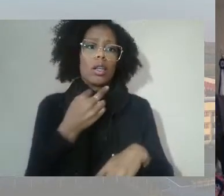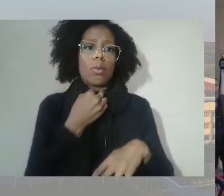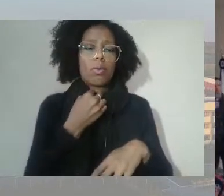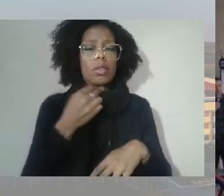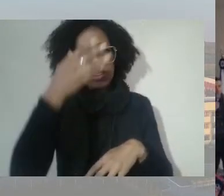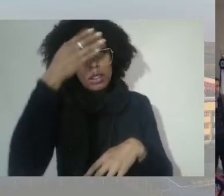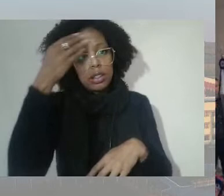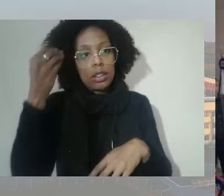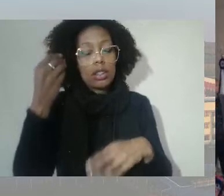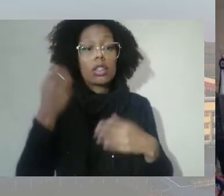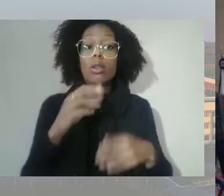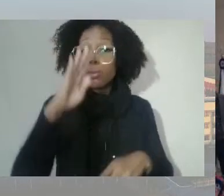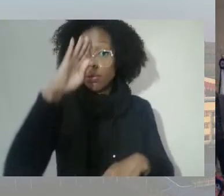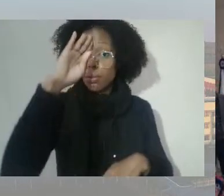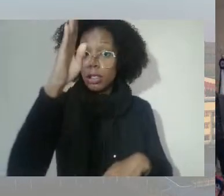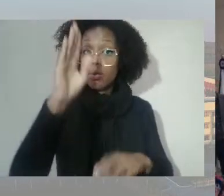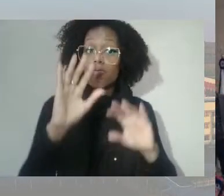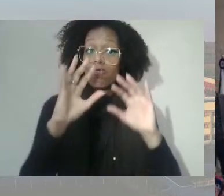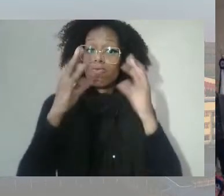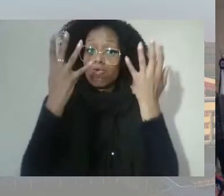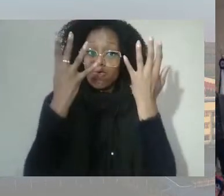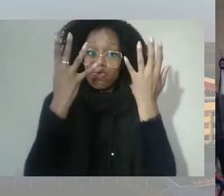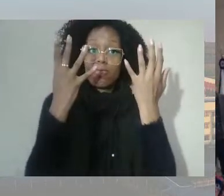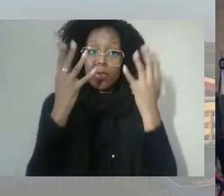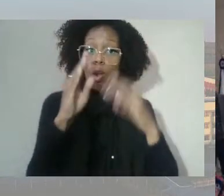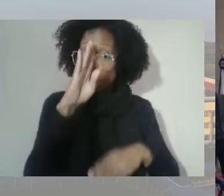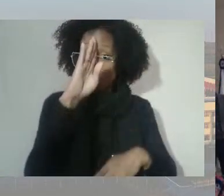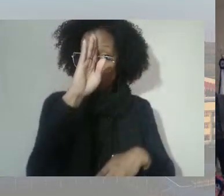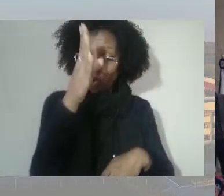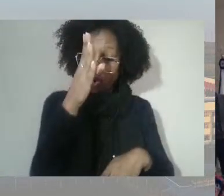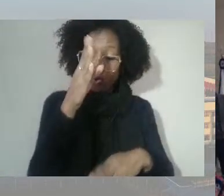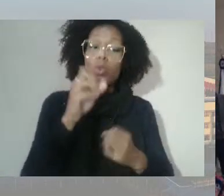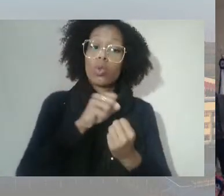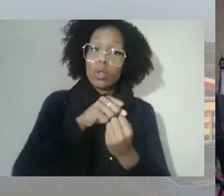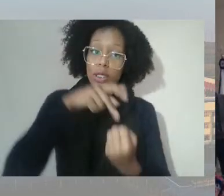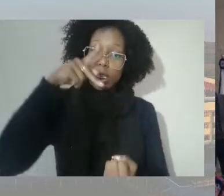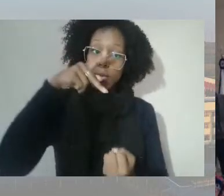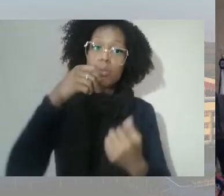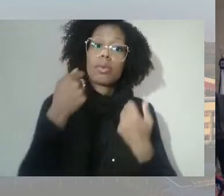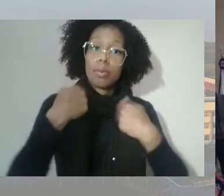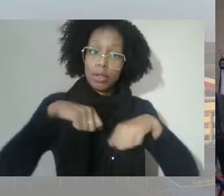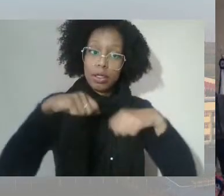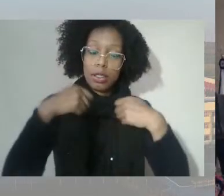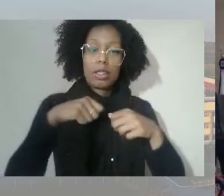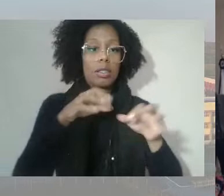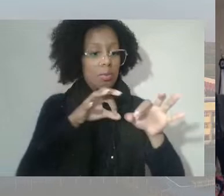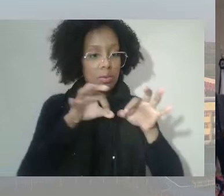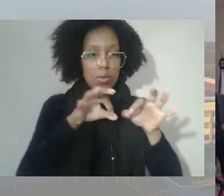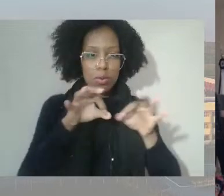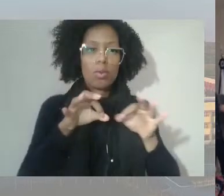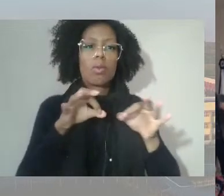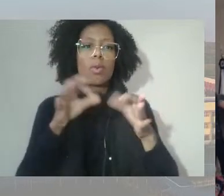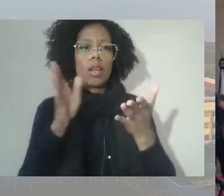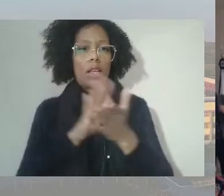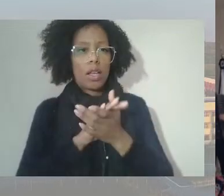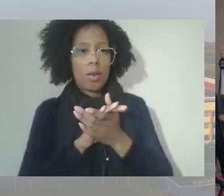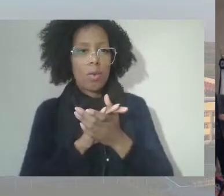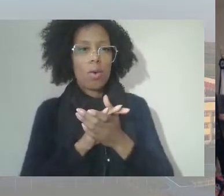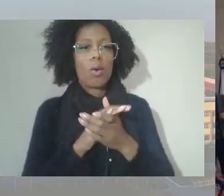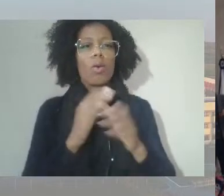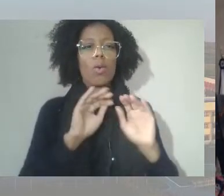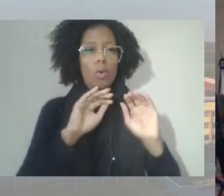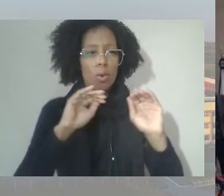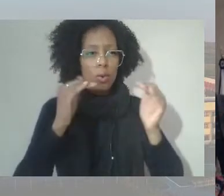é o principal evento, o principal foco do CIEP. Tá? Então, se monta uma comissão científica com representantes do